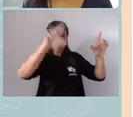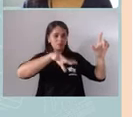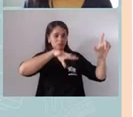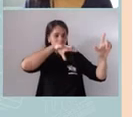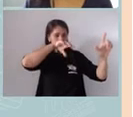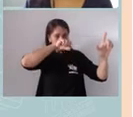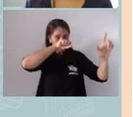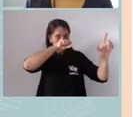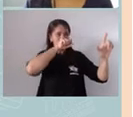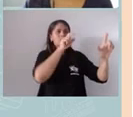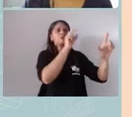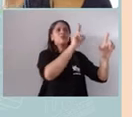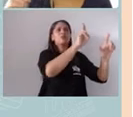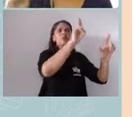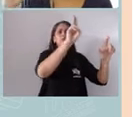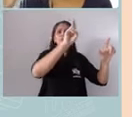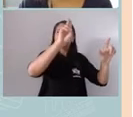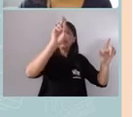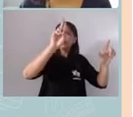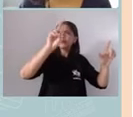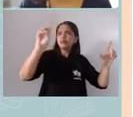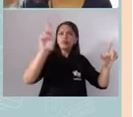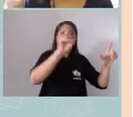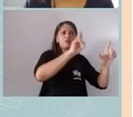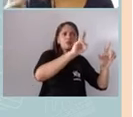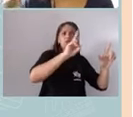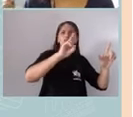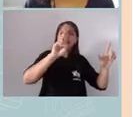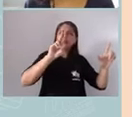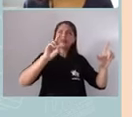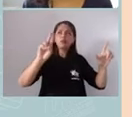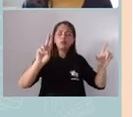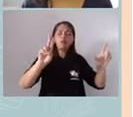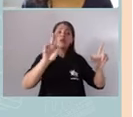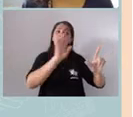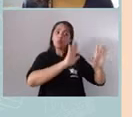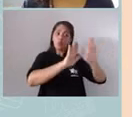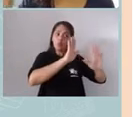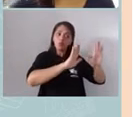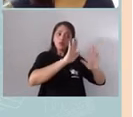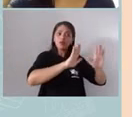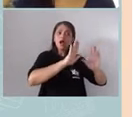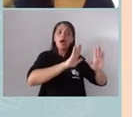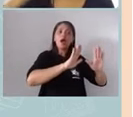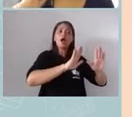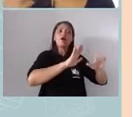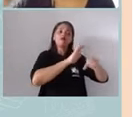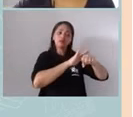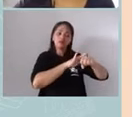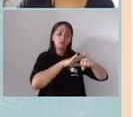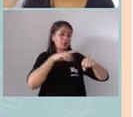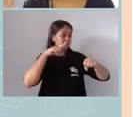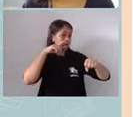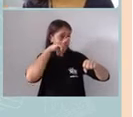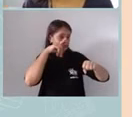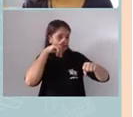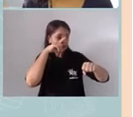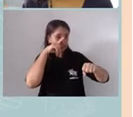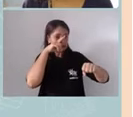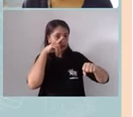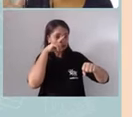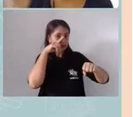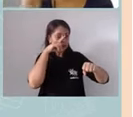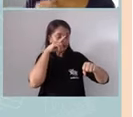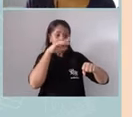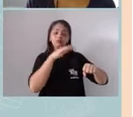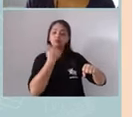meningocócica, a meningite bacteriana, que é aquela que é a mais grave, que é a mais agressiva, certo? Que tem aí um grande número de